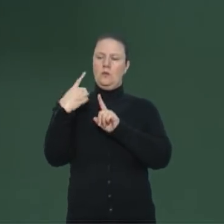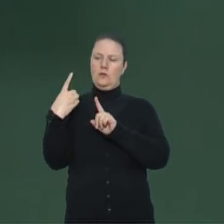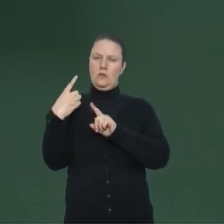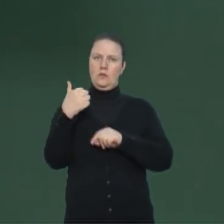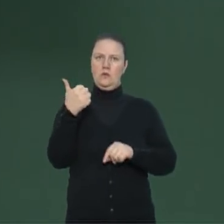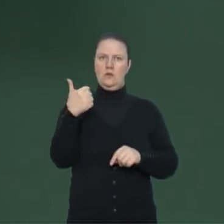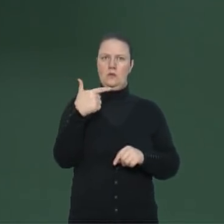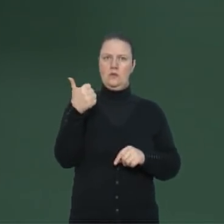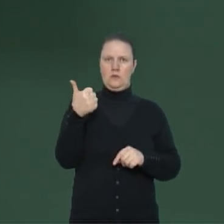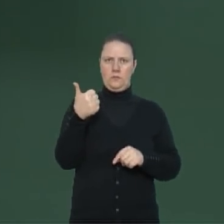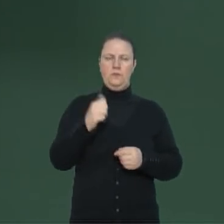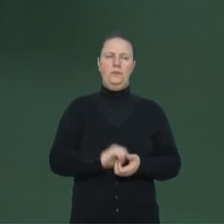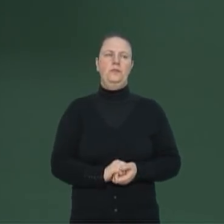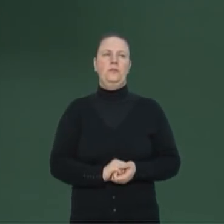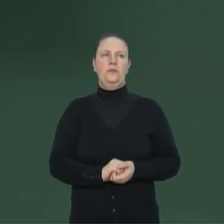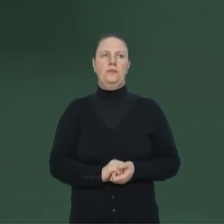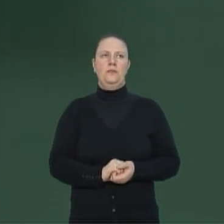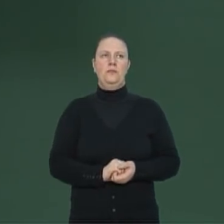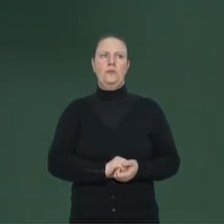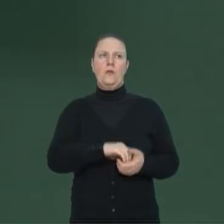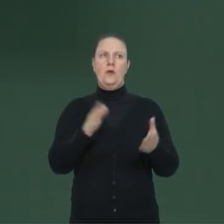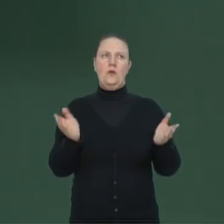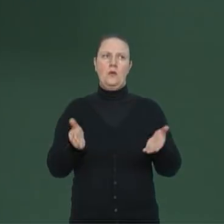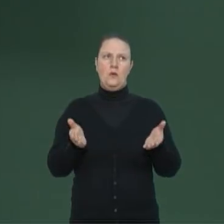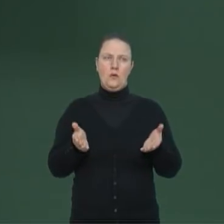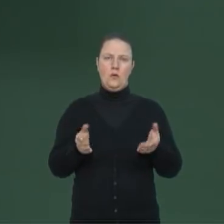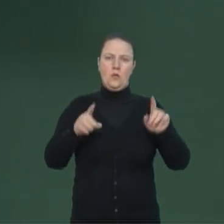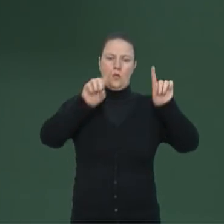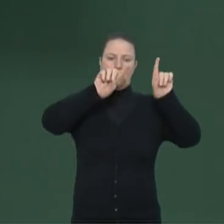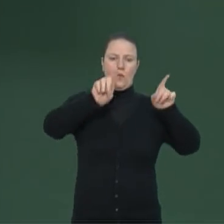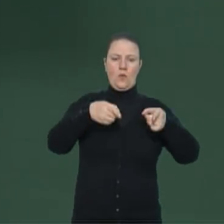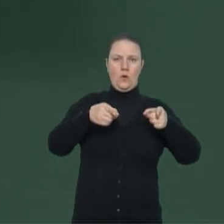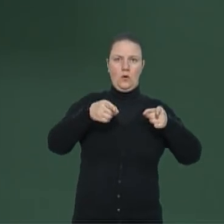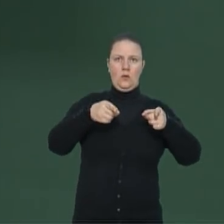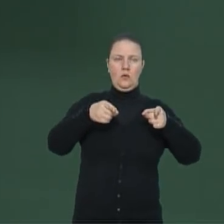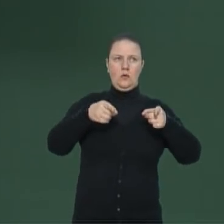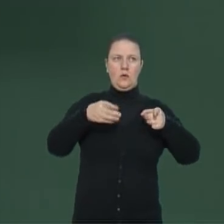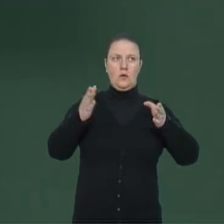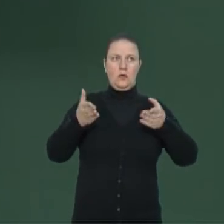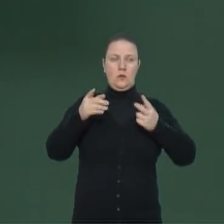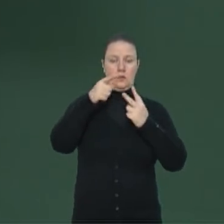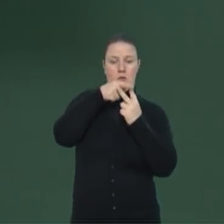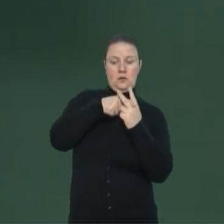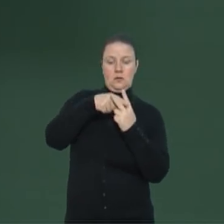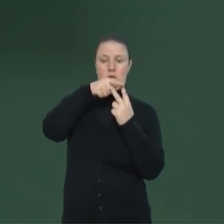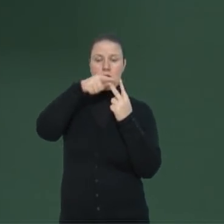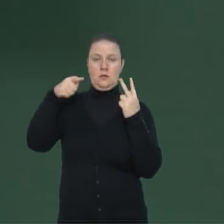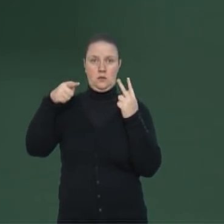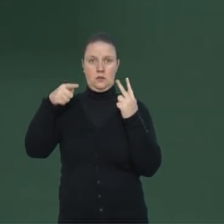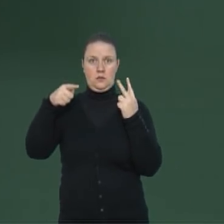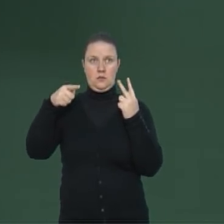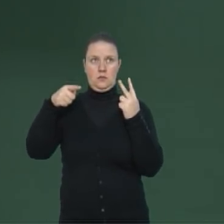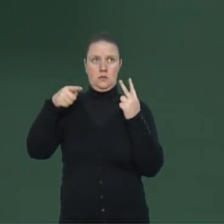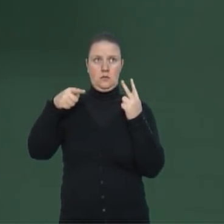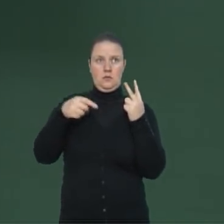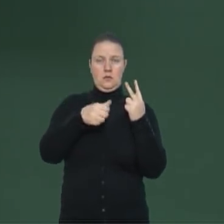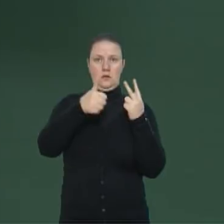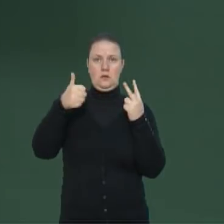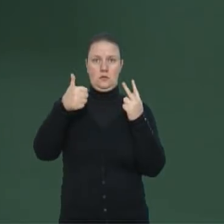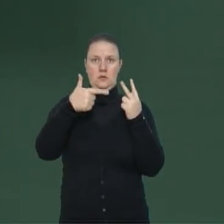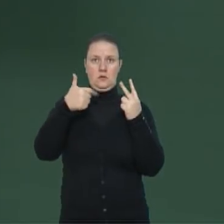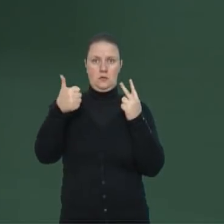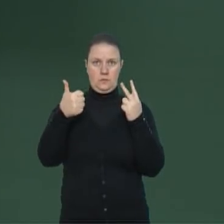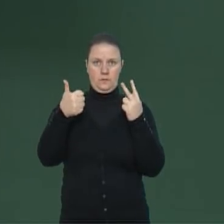mais 1 elevado ao quadrado igual a 121. Tá ao quadrado? Extrai a raiz. Então, vai ficar x mais 1 igual mais ou menos a raiz de